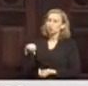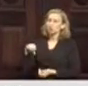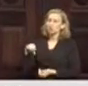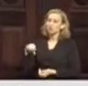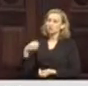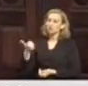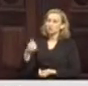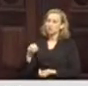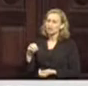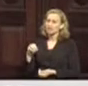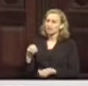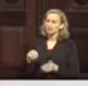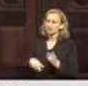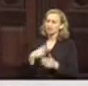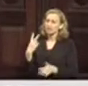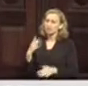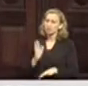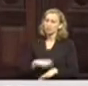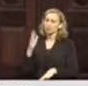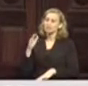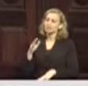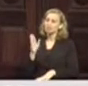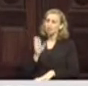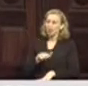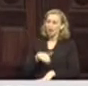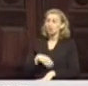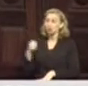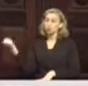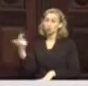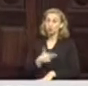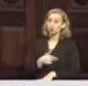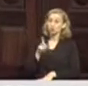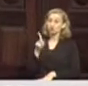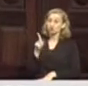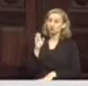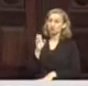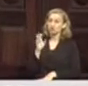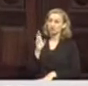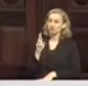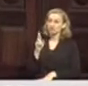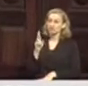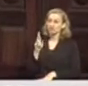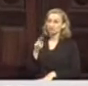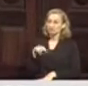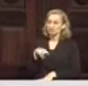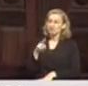barato que o medicamento genérico. Ora,